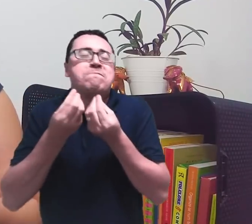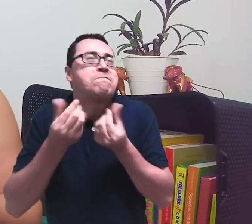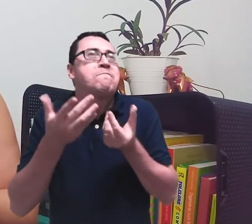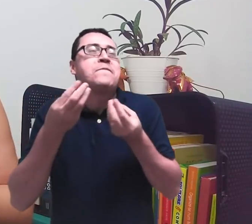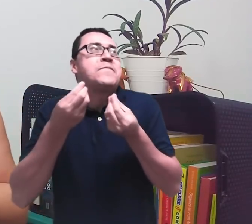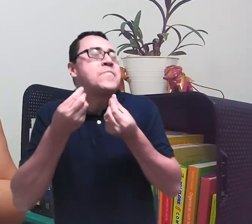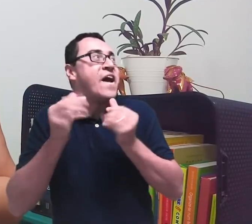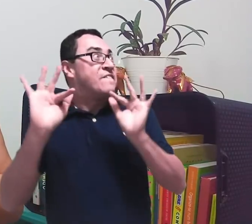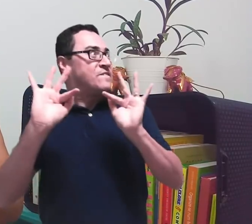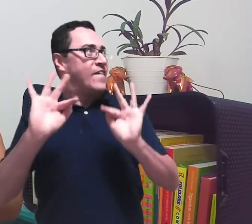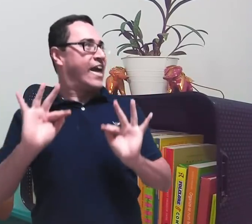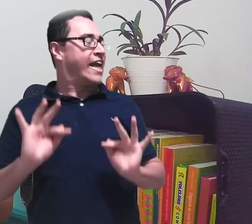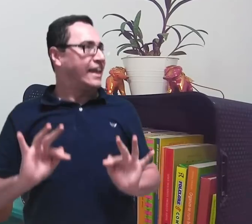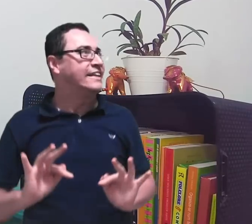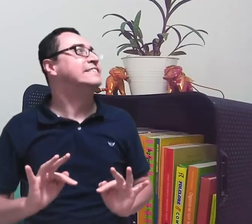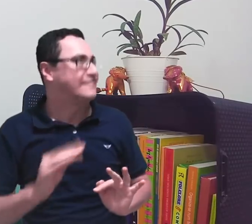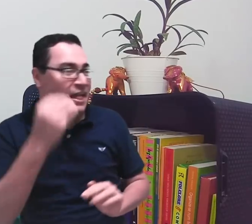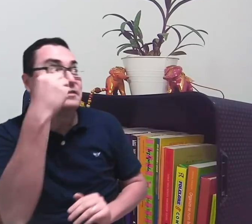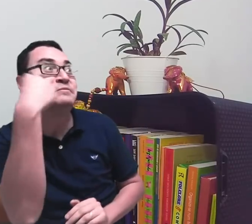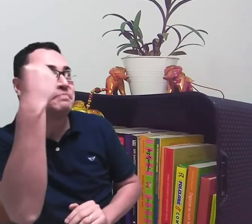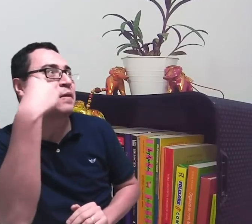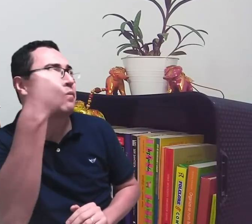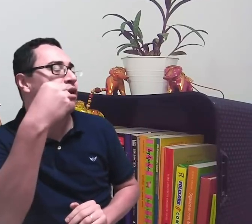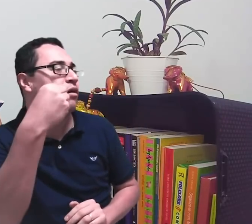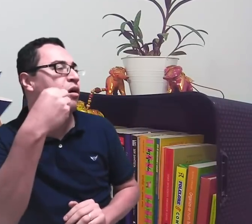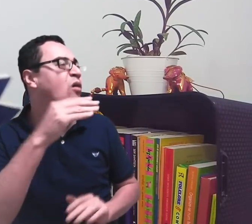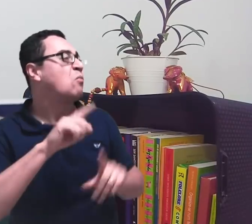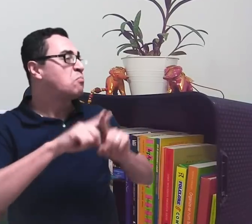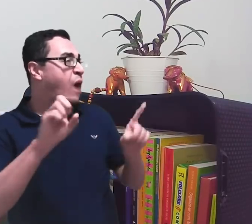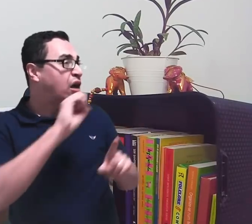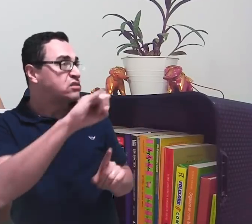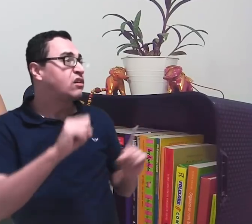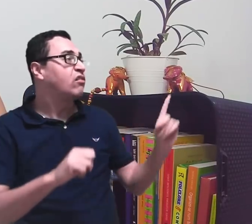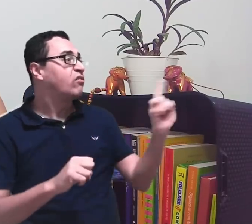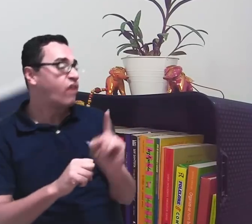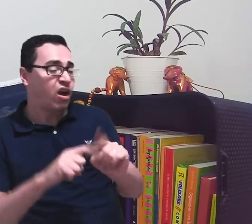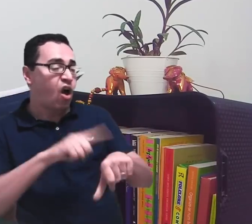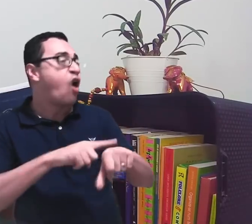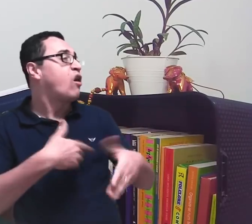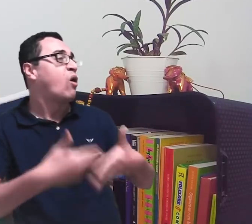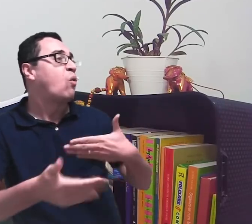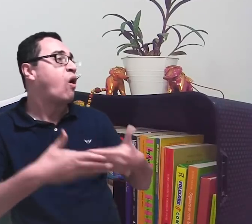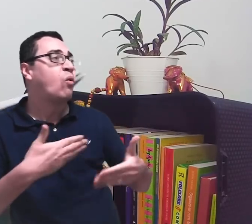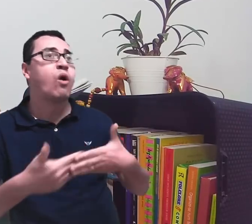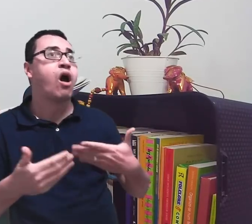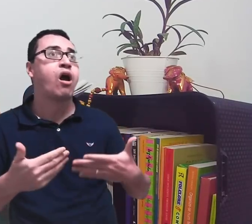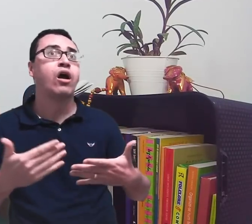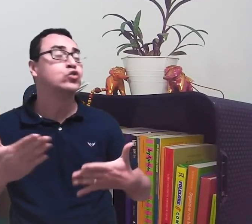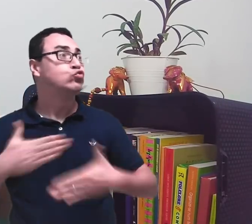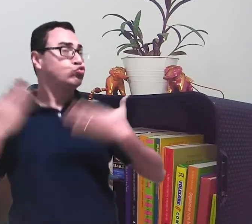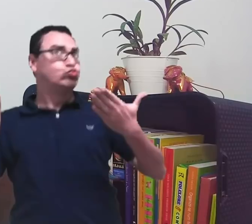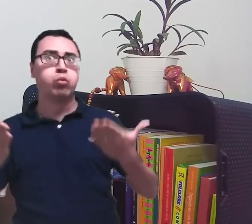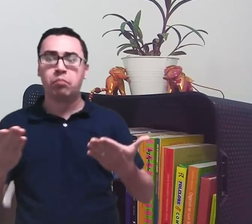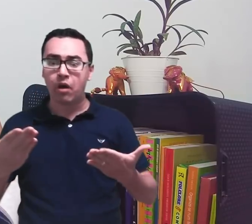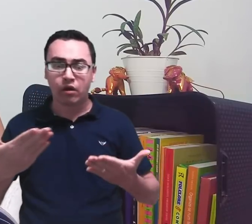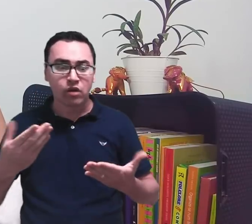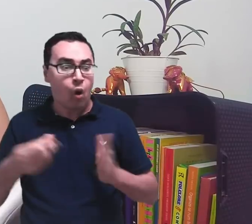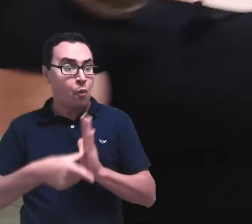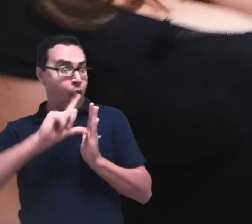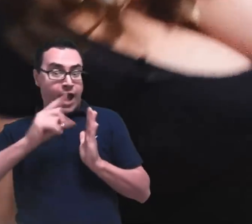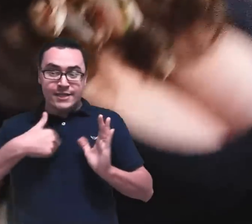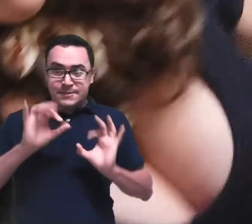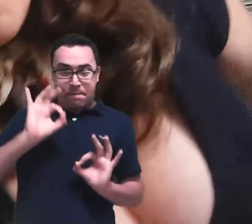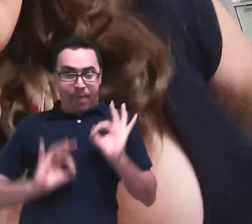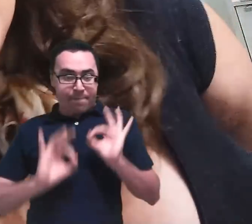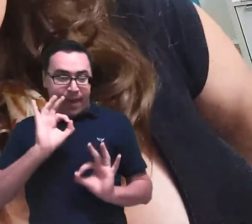a felicidade. Mas se você vem a qualquer momento, não saberei nunca que horas preparar meu coração.